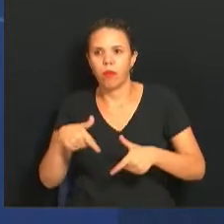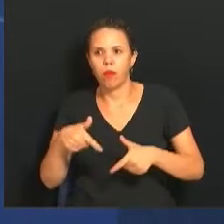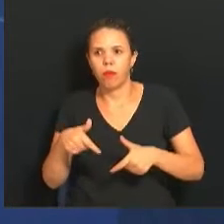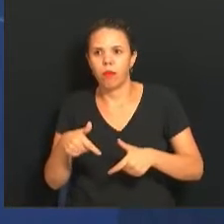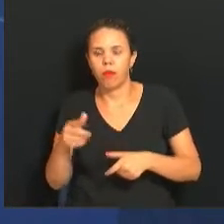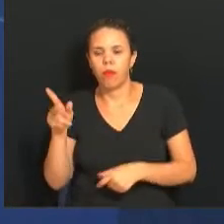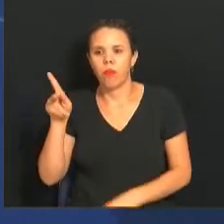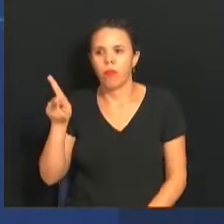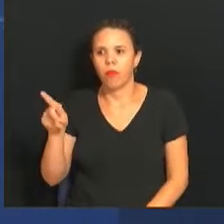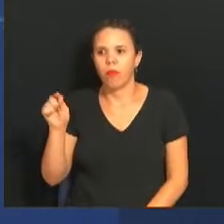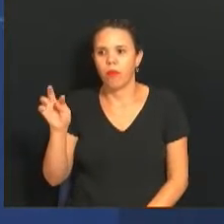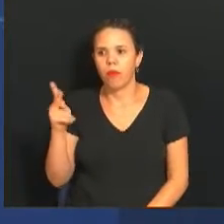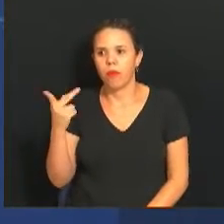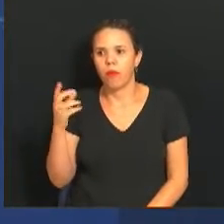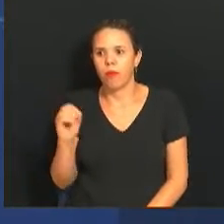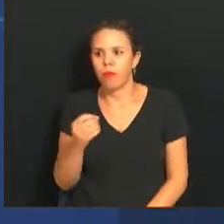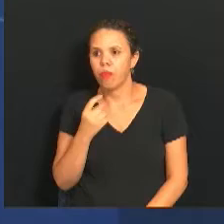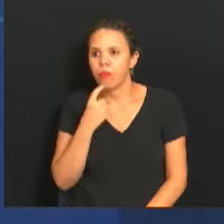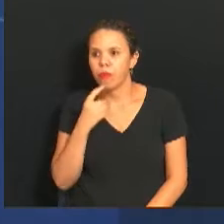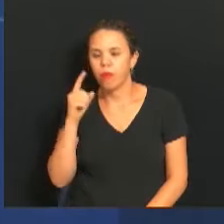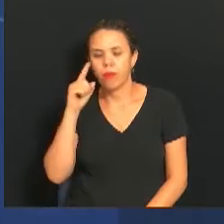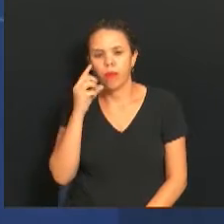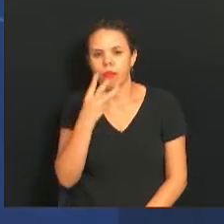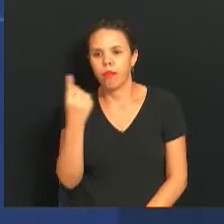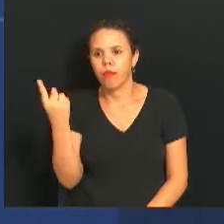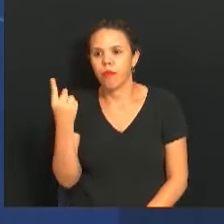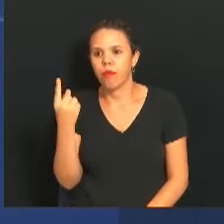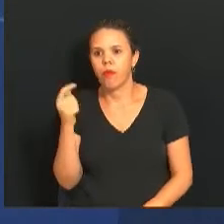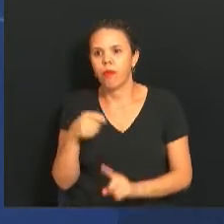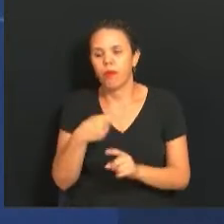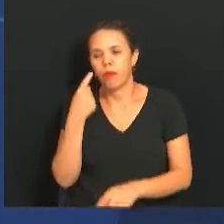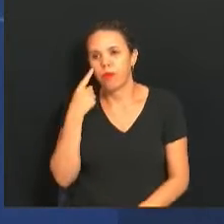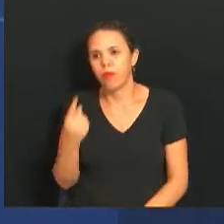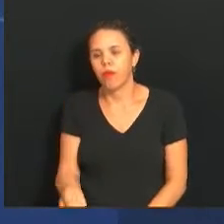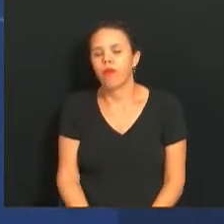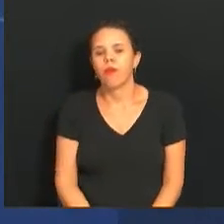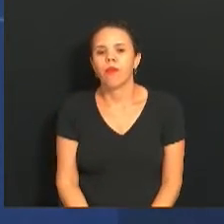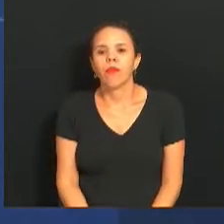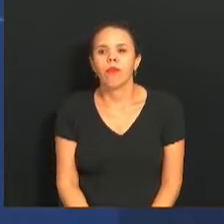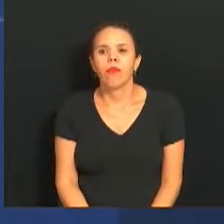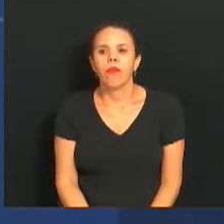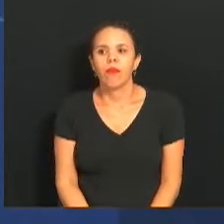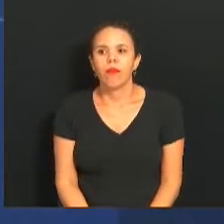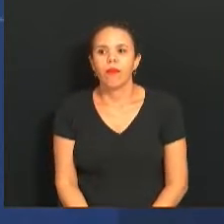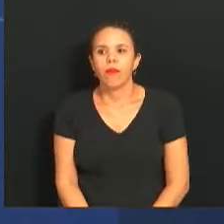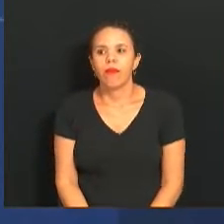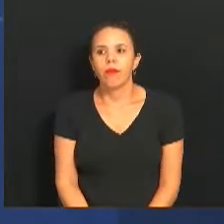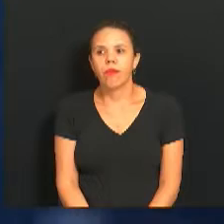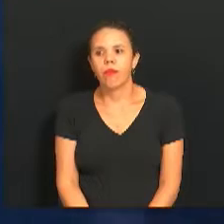patrulheiros de Campinas até o dia 31 deste mês. Confira só.